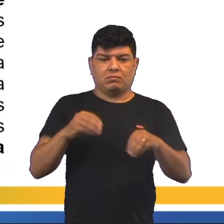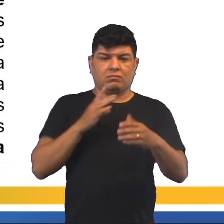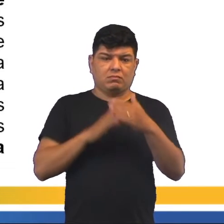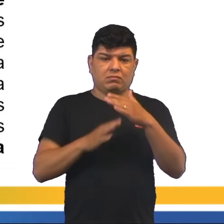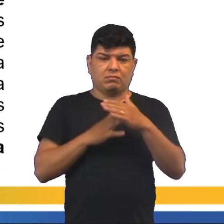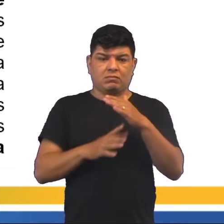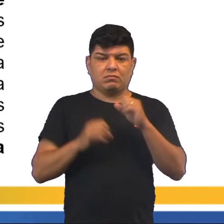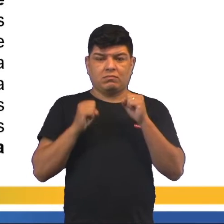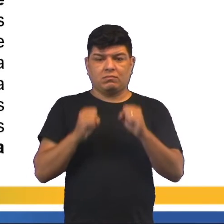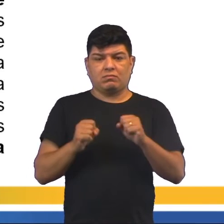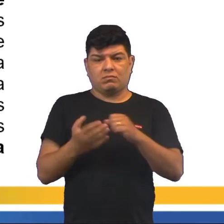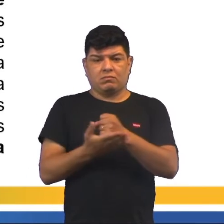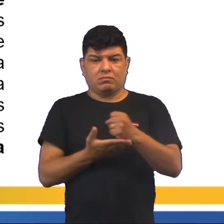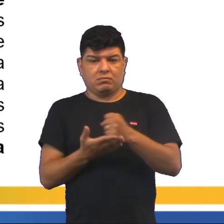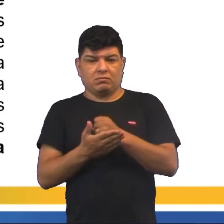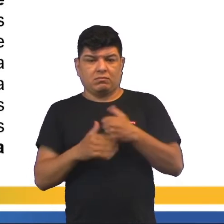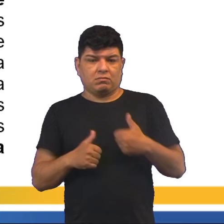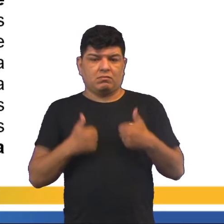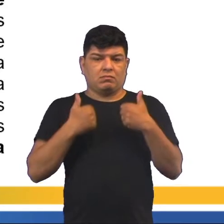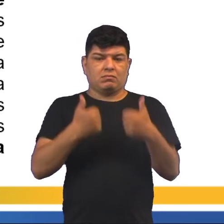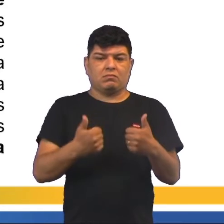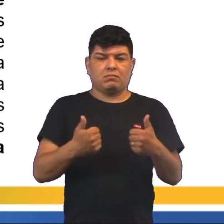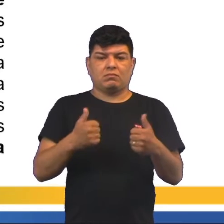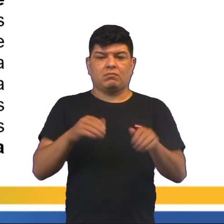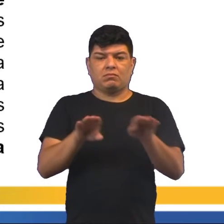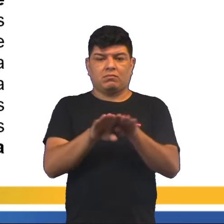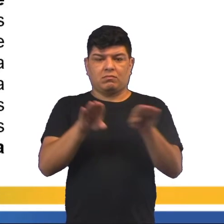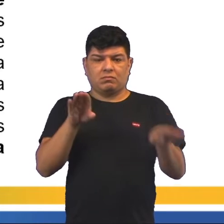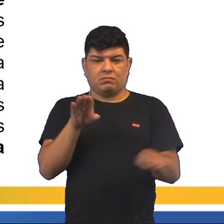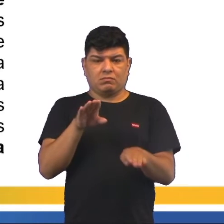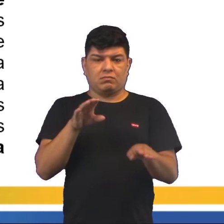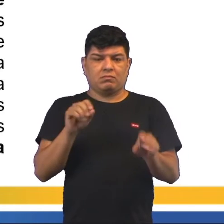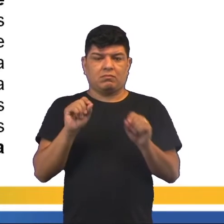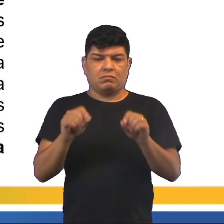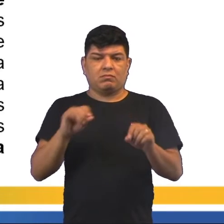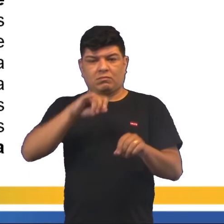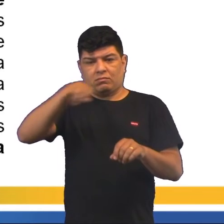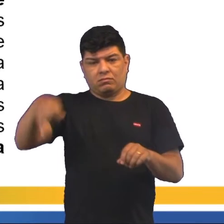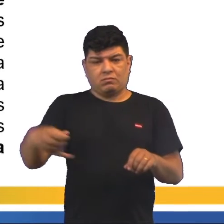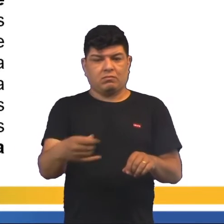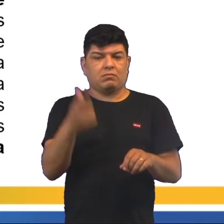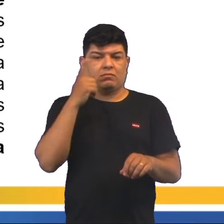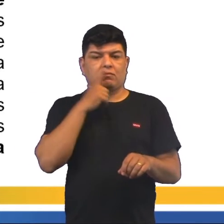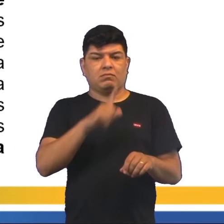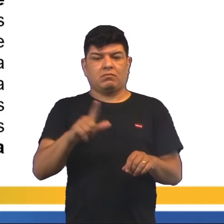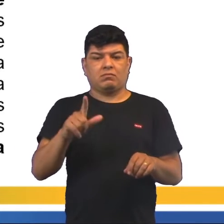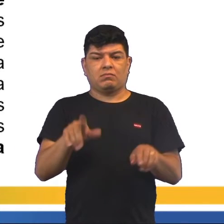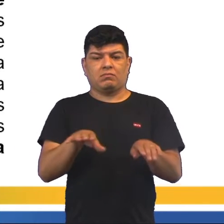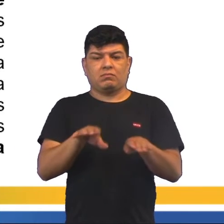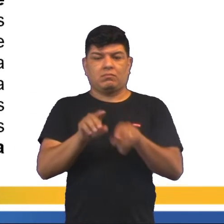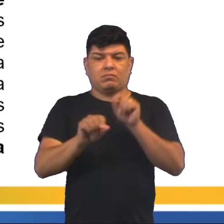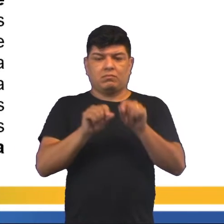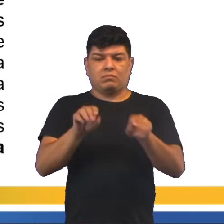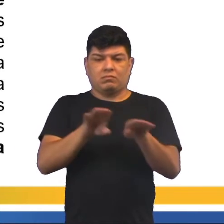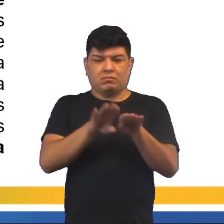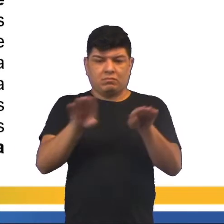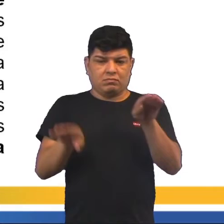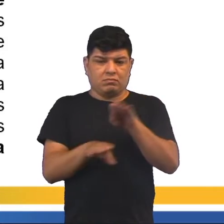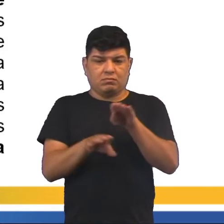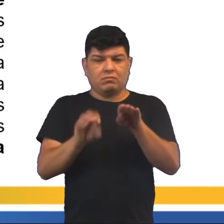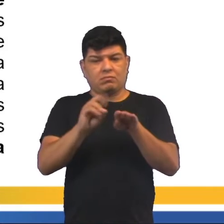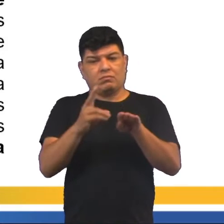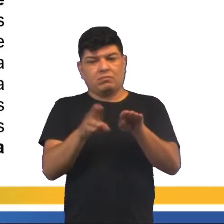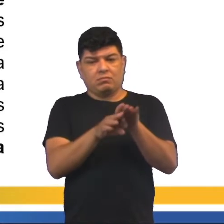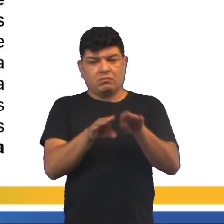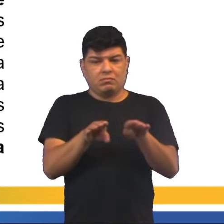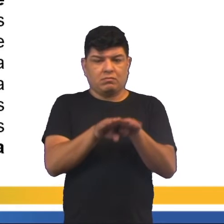Elas permitem ainda, de forma reduzida, que os caminhos percorridos por indivíduos de determinados grupos, né, sejam frutos de sua